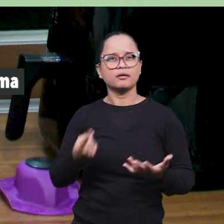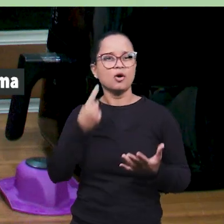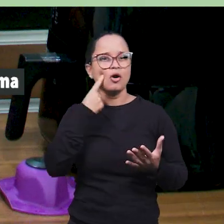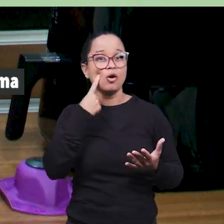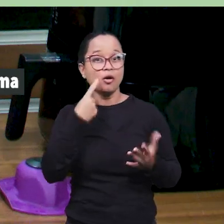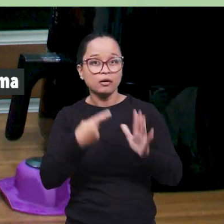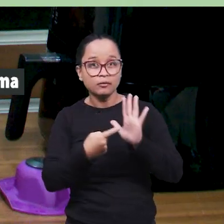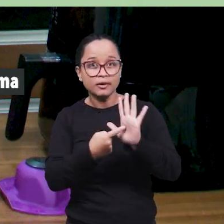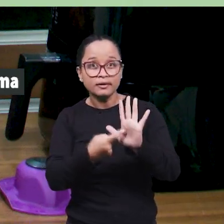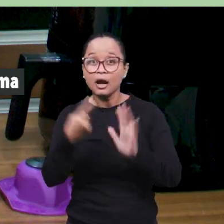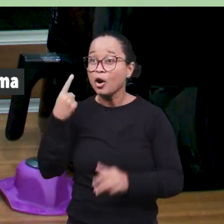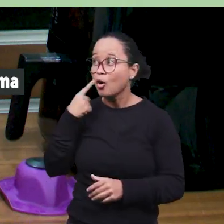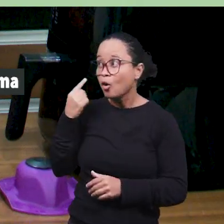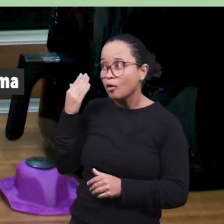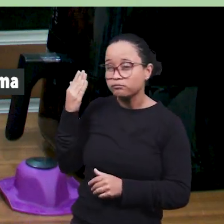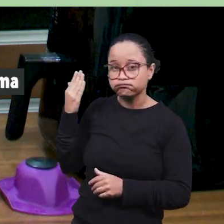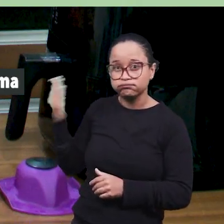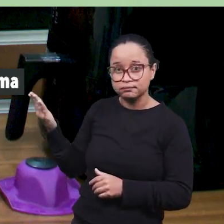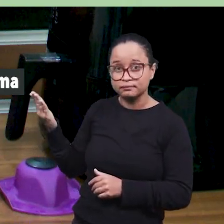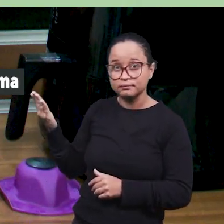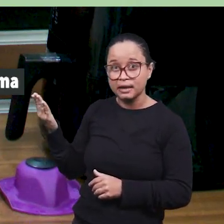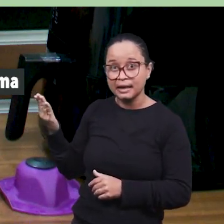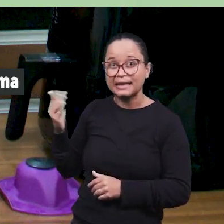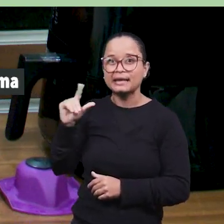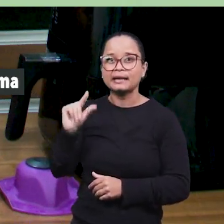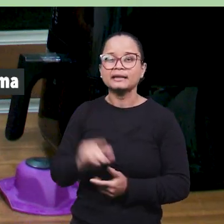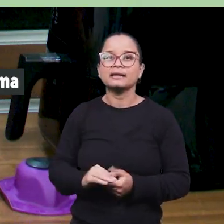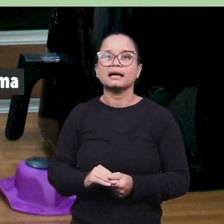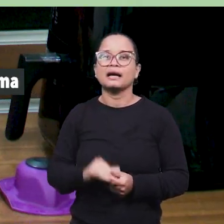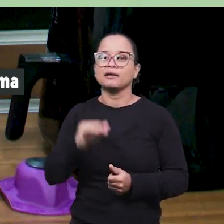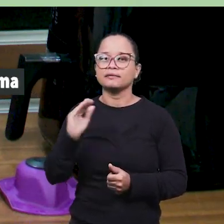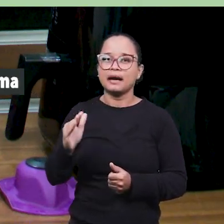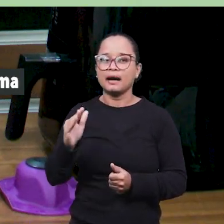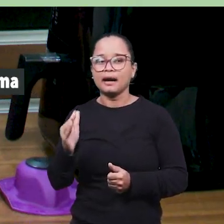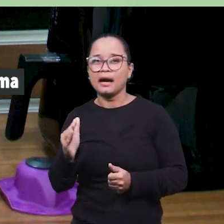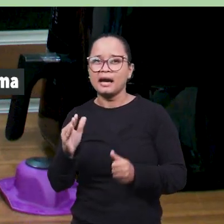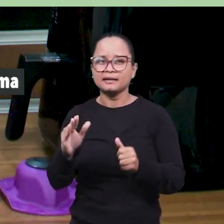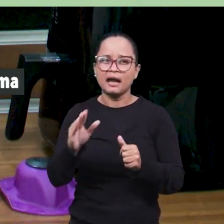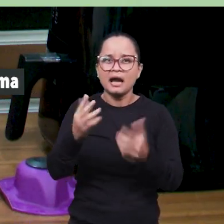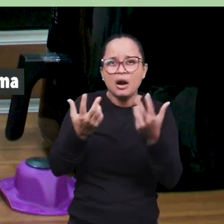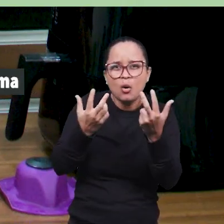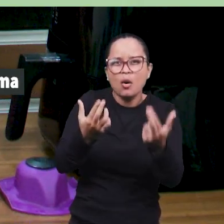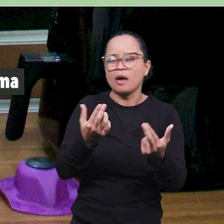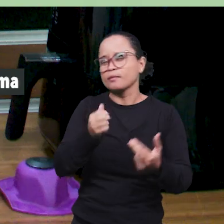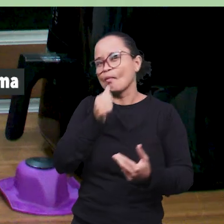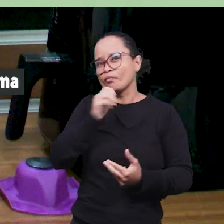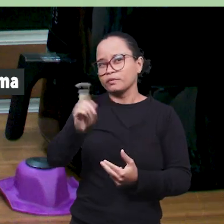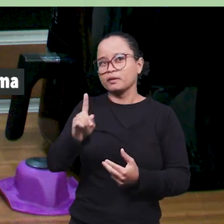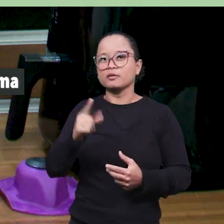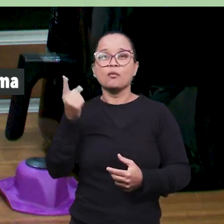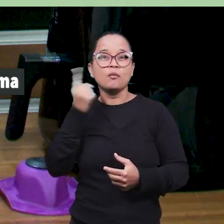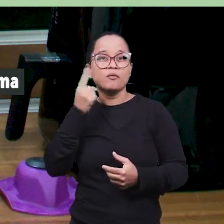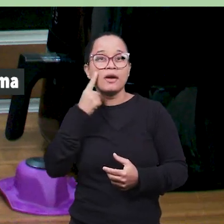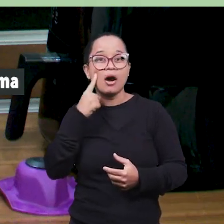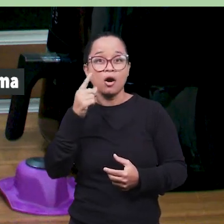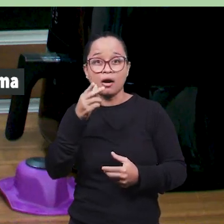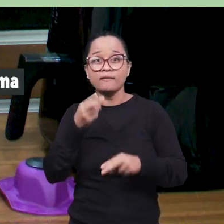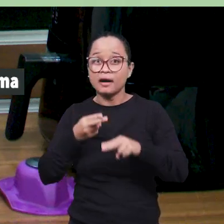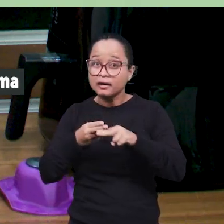vendo? Essa pontinha já está mais desigual. Nós vamos vir com a faca, ó,